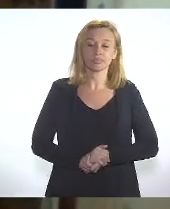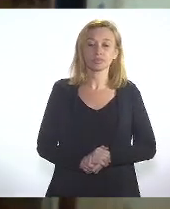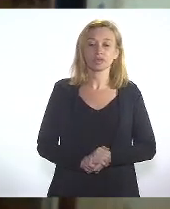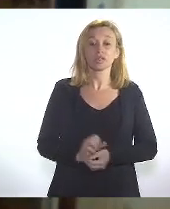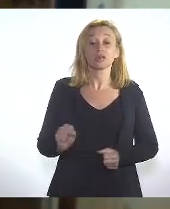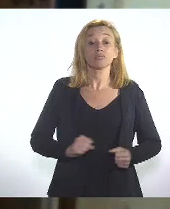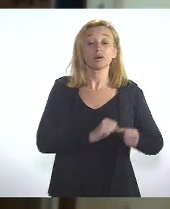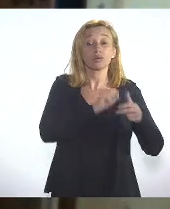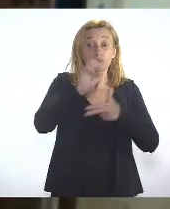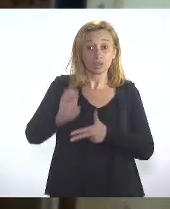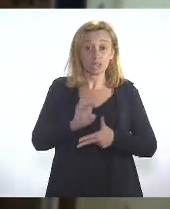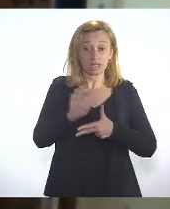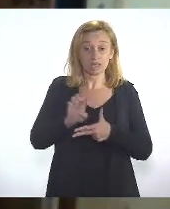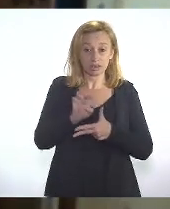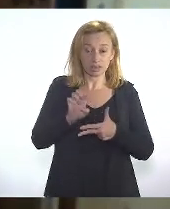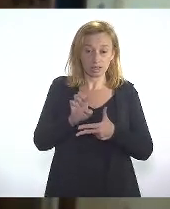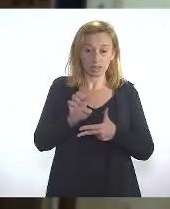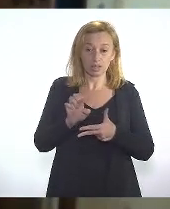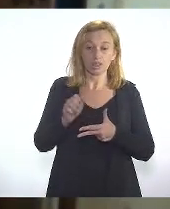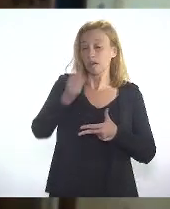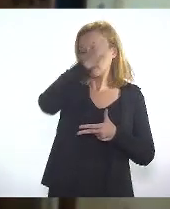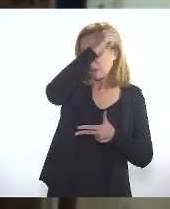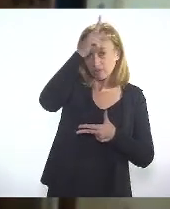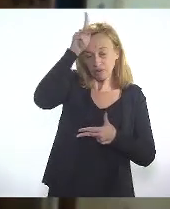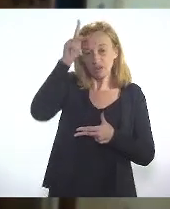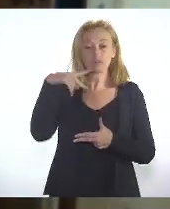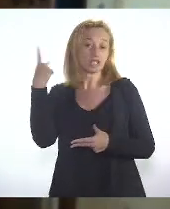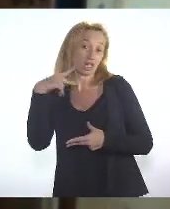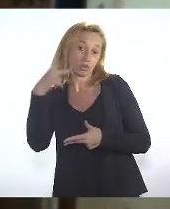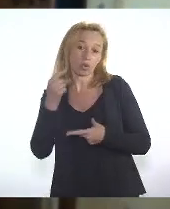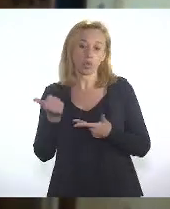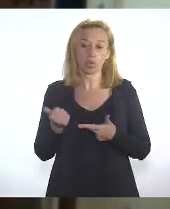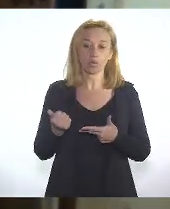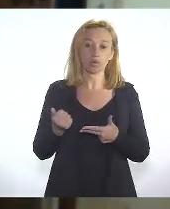Poder Executivo, seja prefeito, vereador,